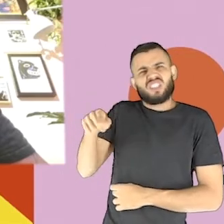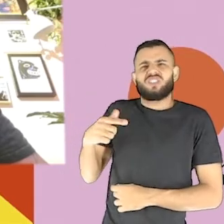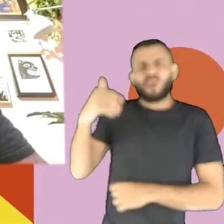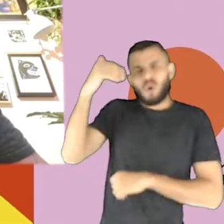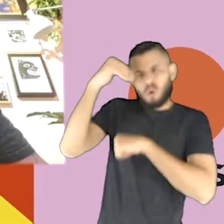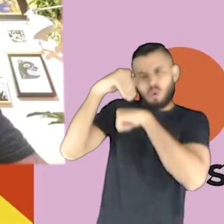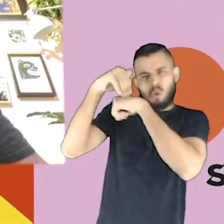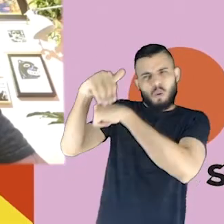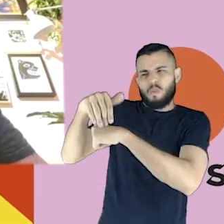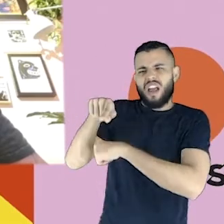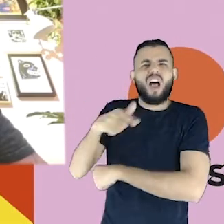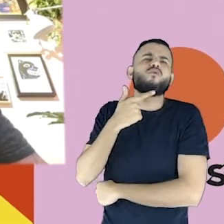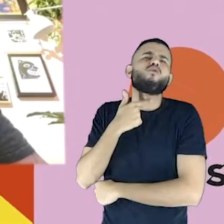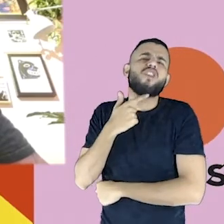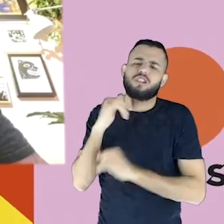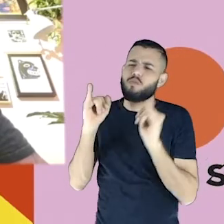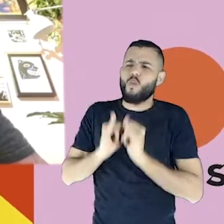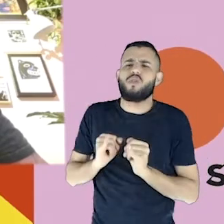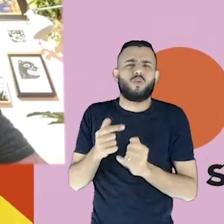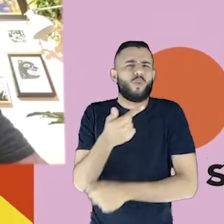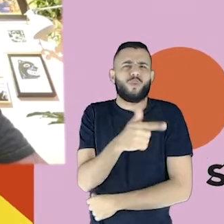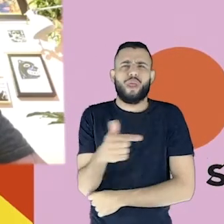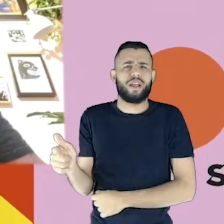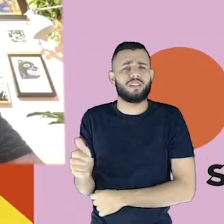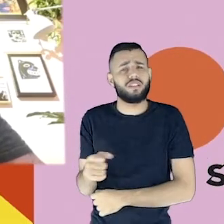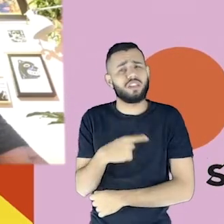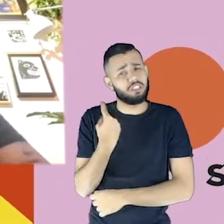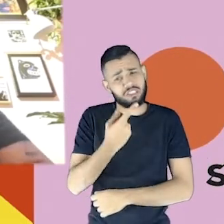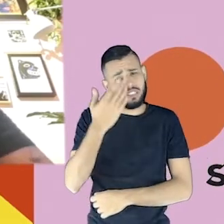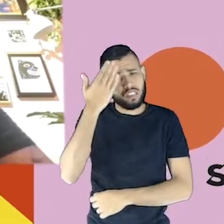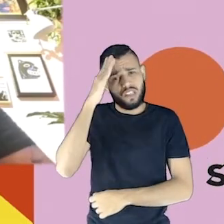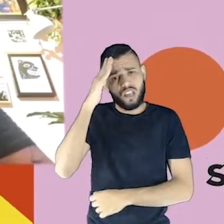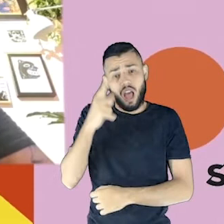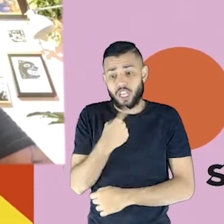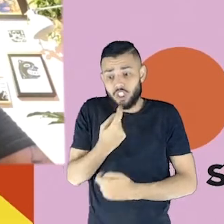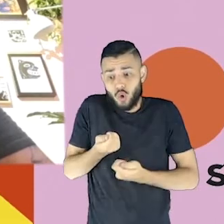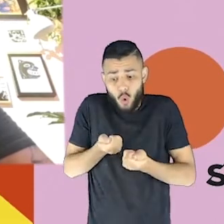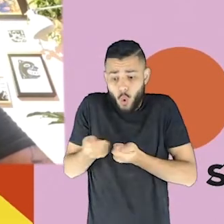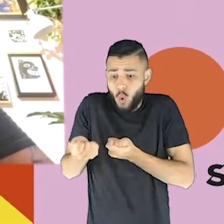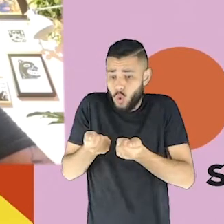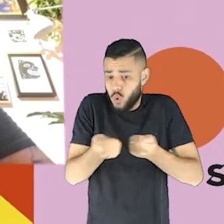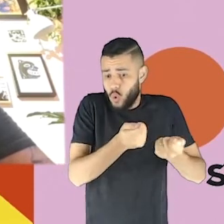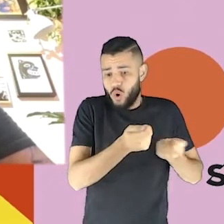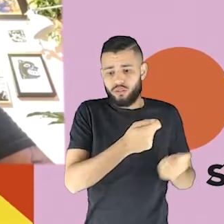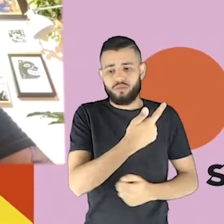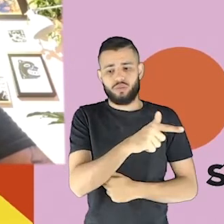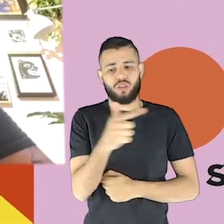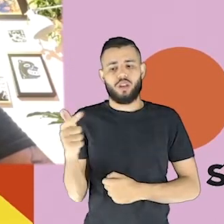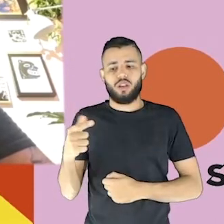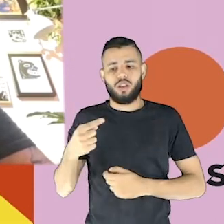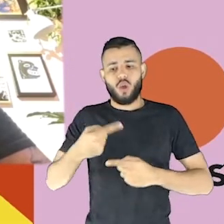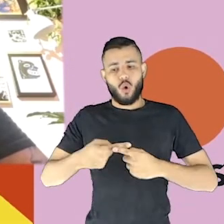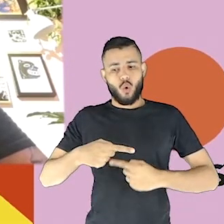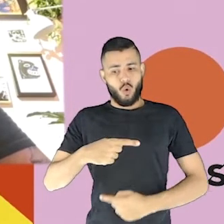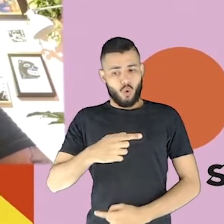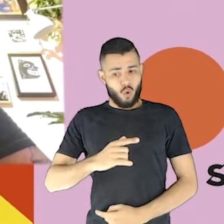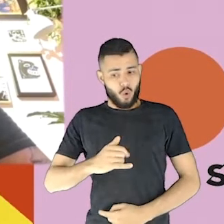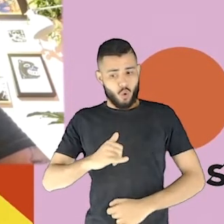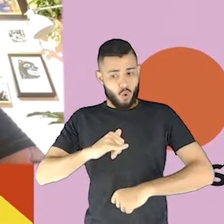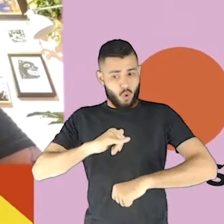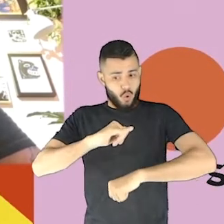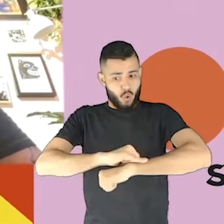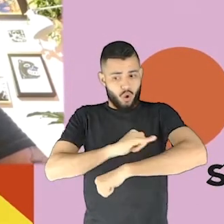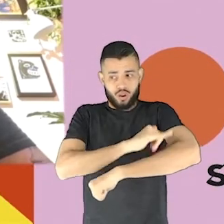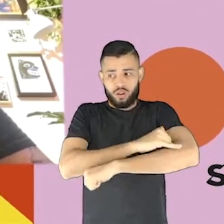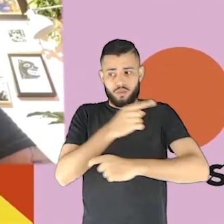isso aí é culpa porque ela não tem vontade de emagrecer. Gente, a gente precisa entender também que a gente não tem controle do nosso corpo, né? Eu não sou gorda porque eu quero, eu sou